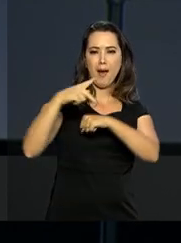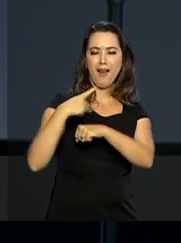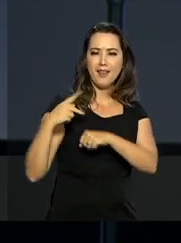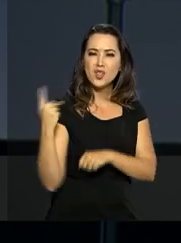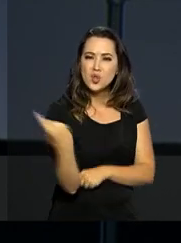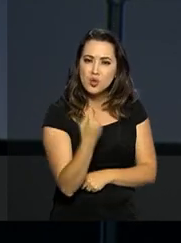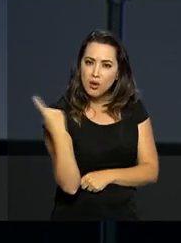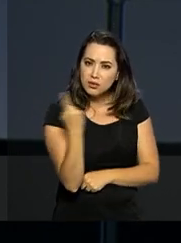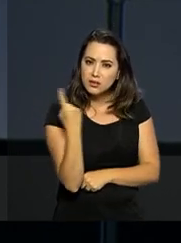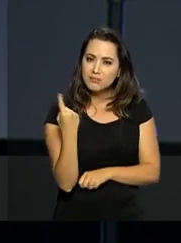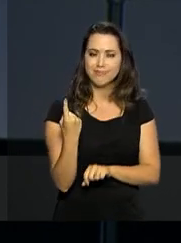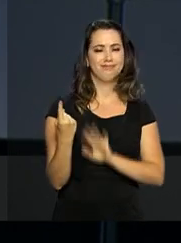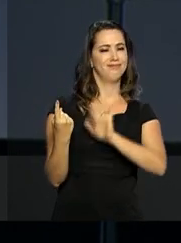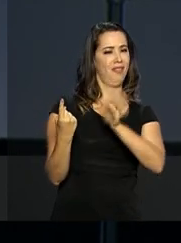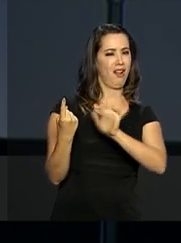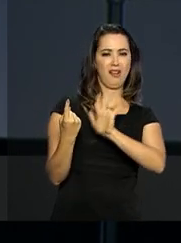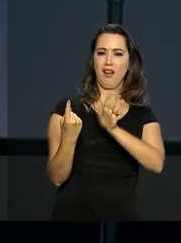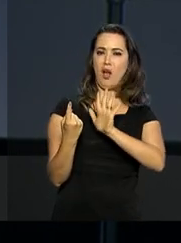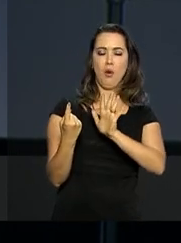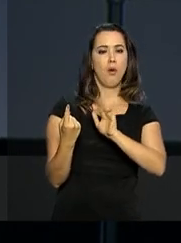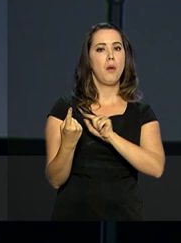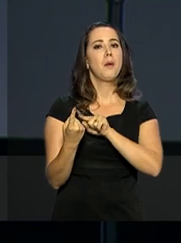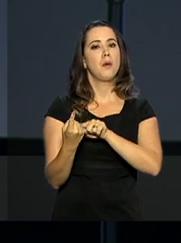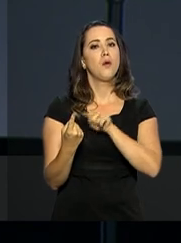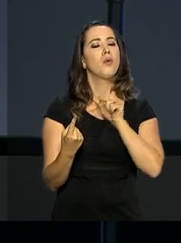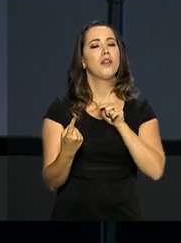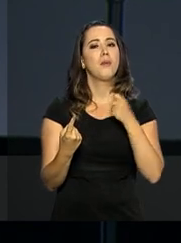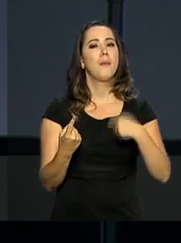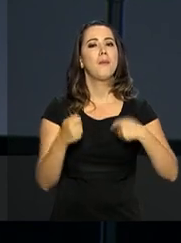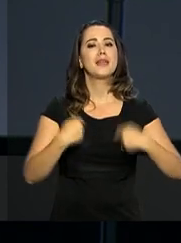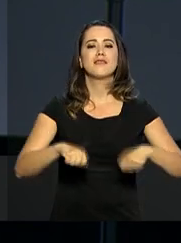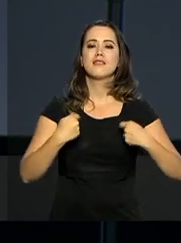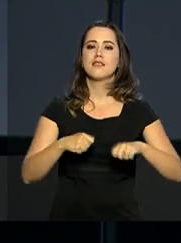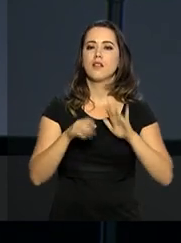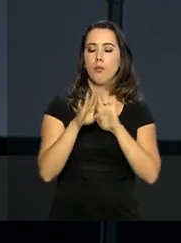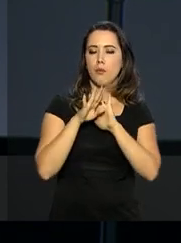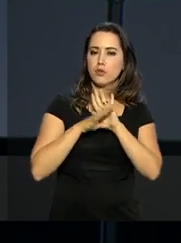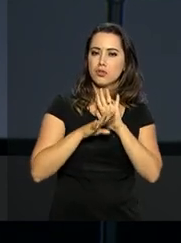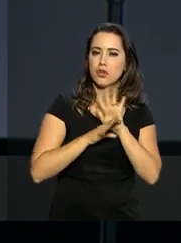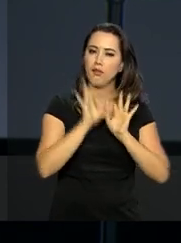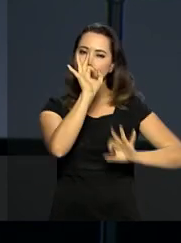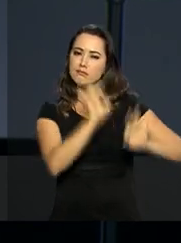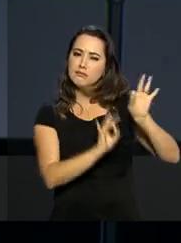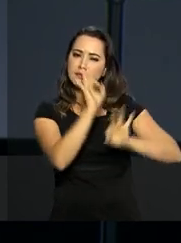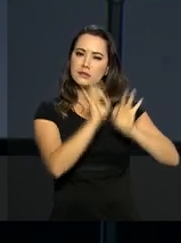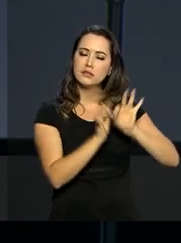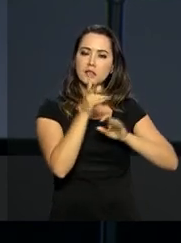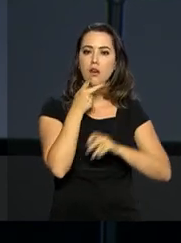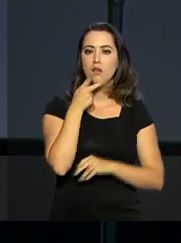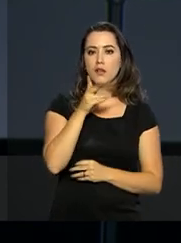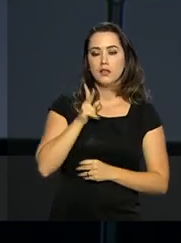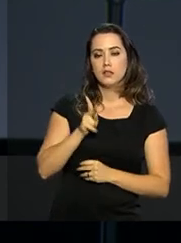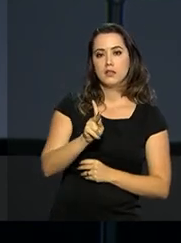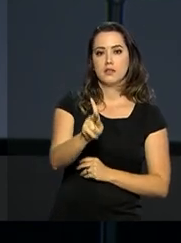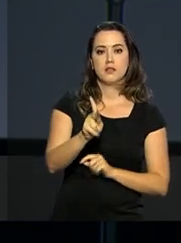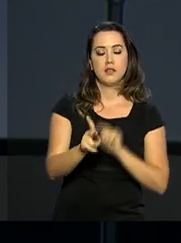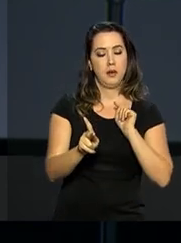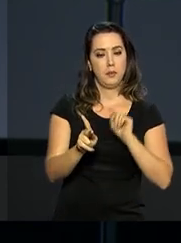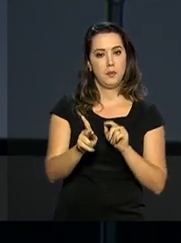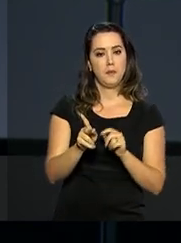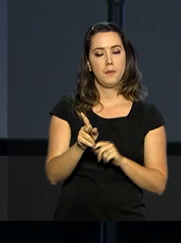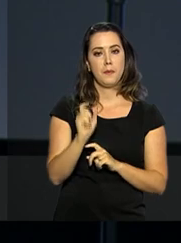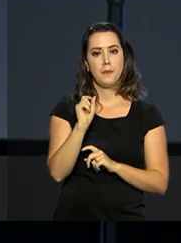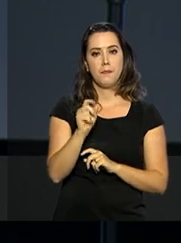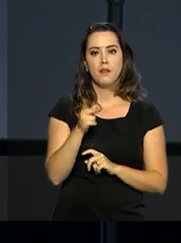que você precisa ter é um projeto, não é? Aliás, eu sempre recomendo, se me permitem, modéstia de lado,